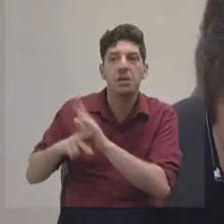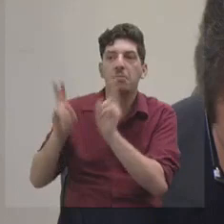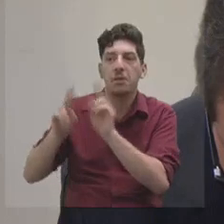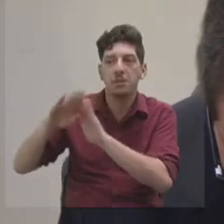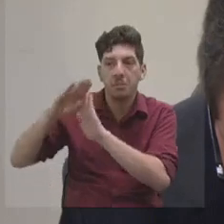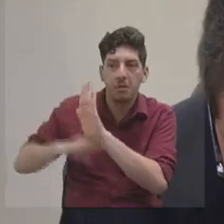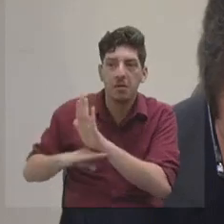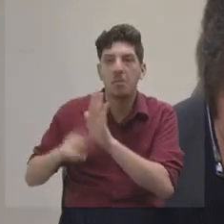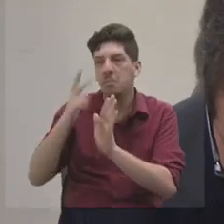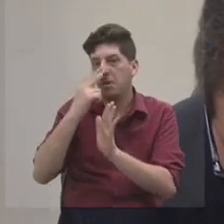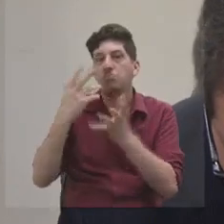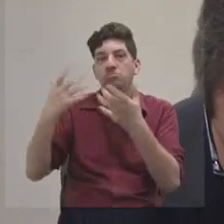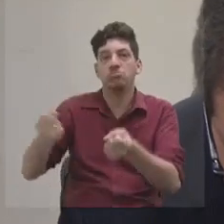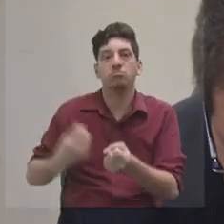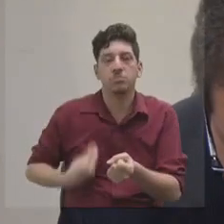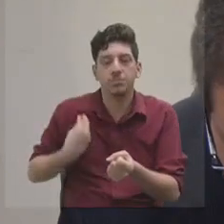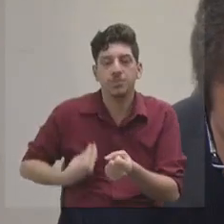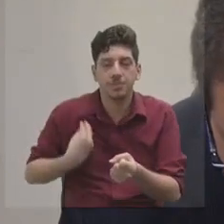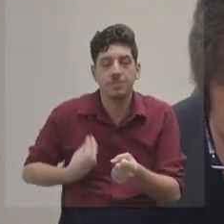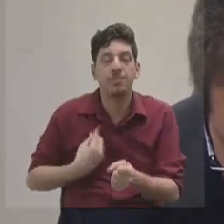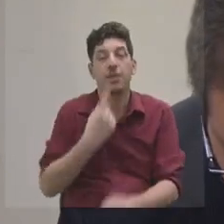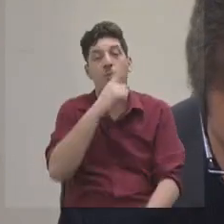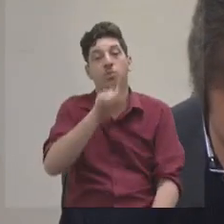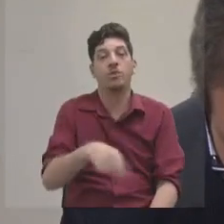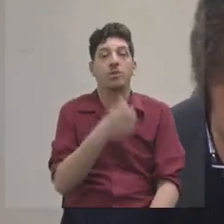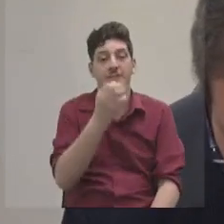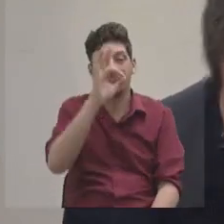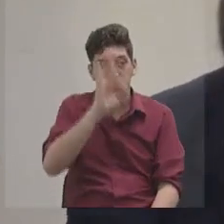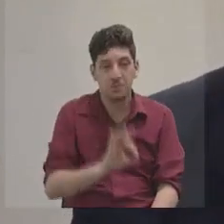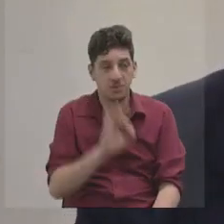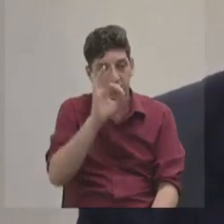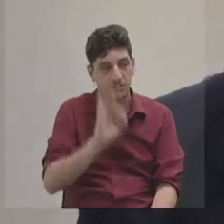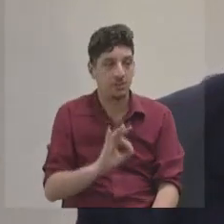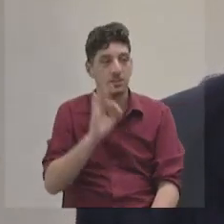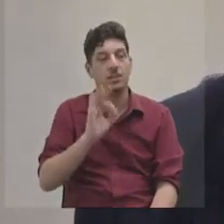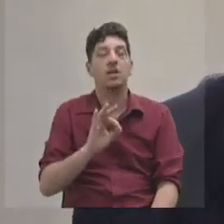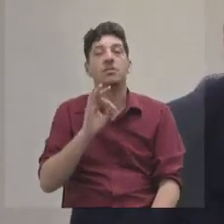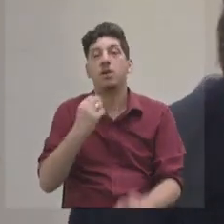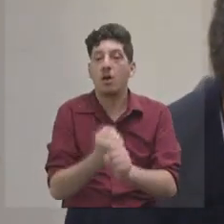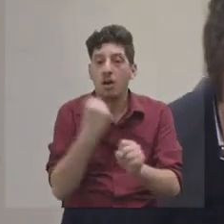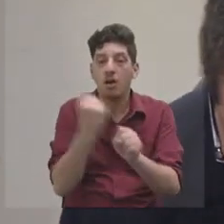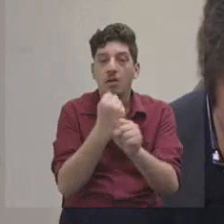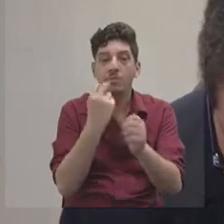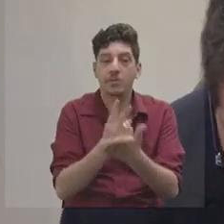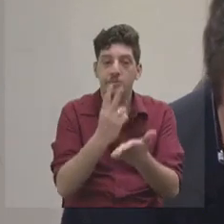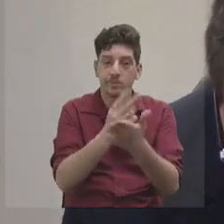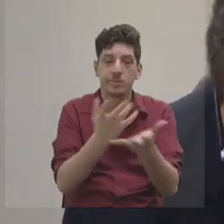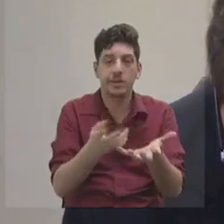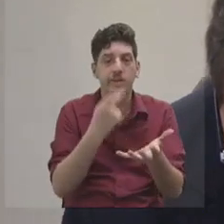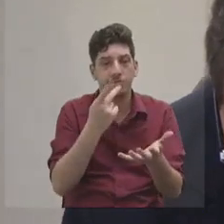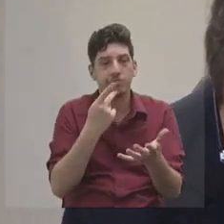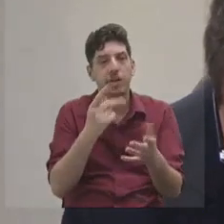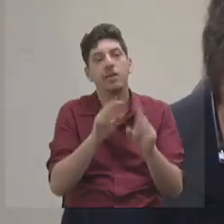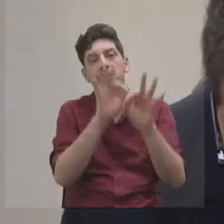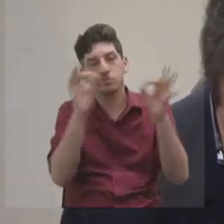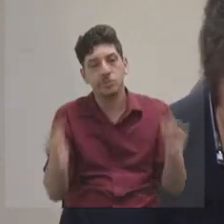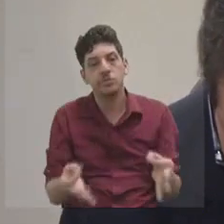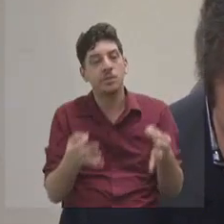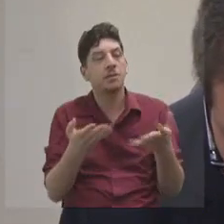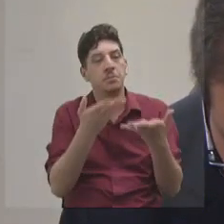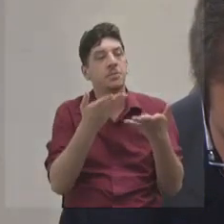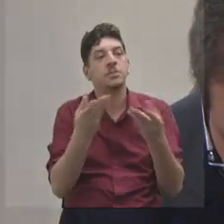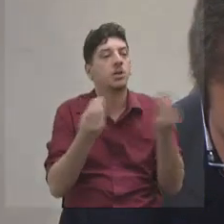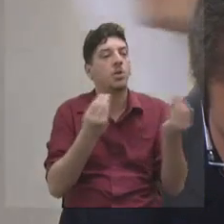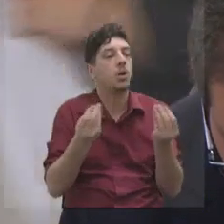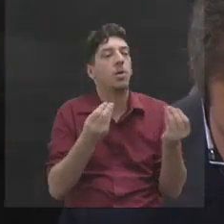tem a participação e desse Total 1.6% segunda CNT que estaria em obra Então queria que o senhor comentasse um pouco sobre essa essa matéria